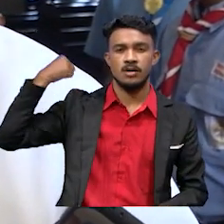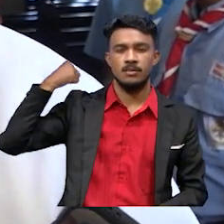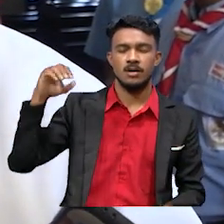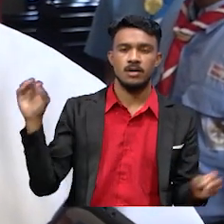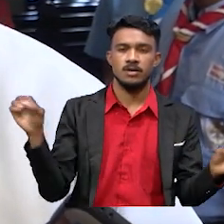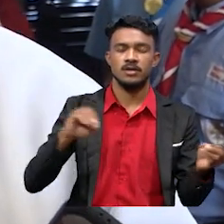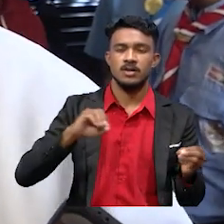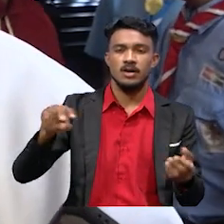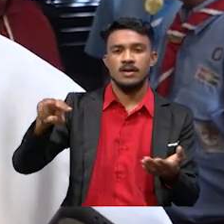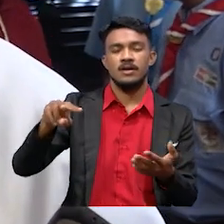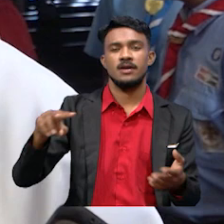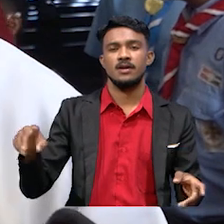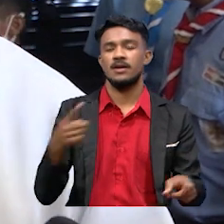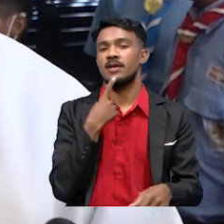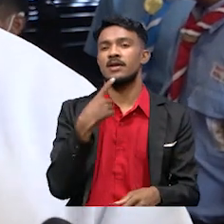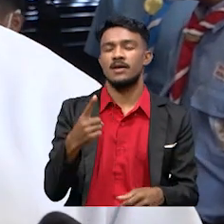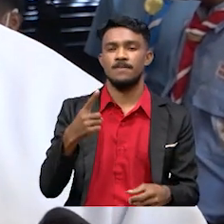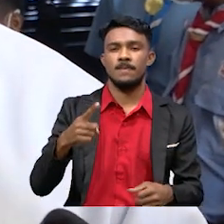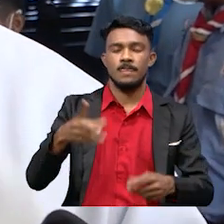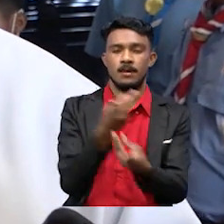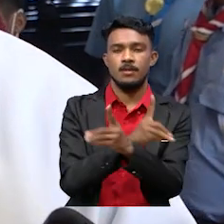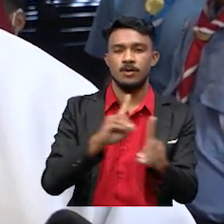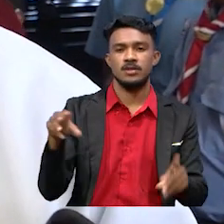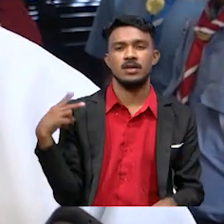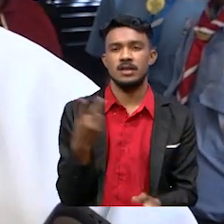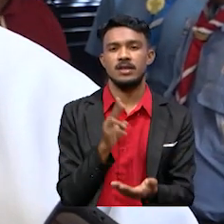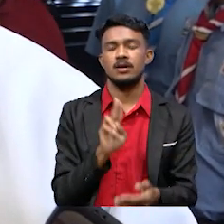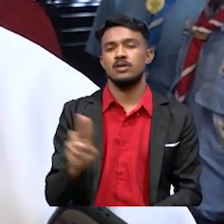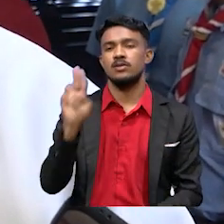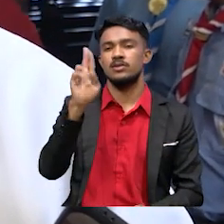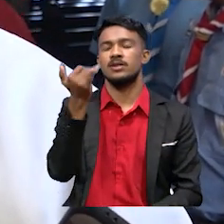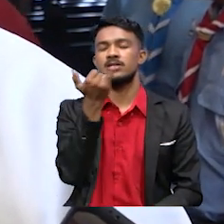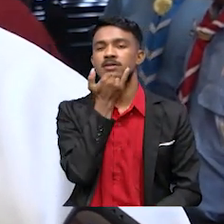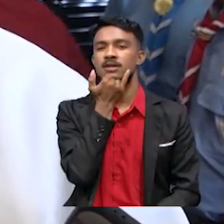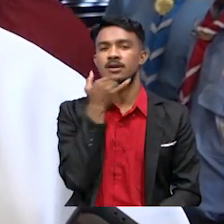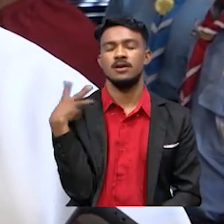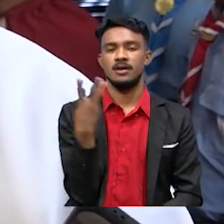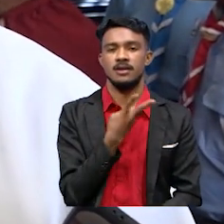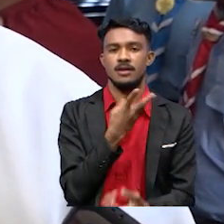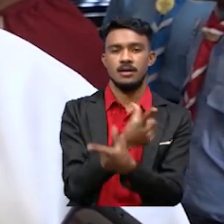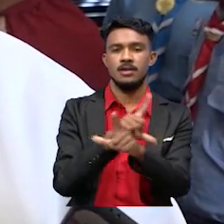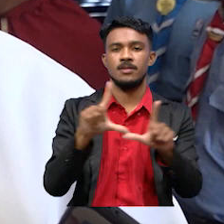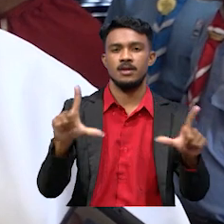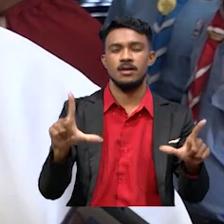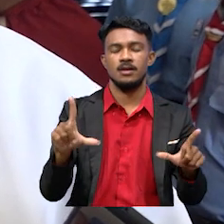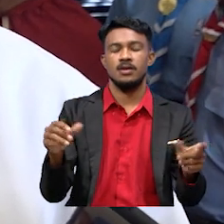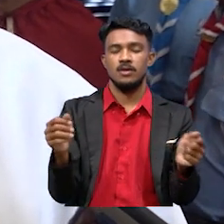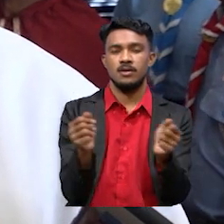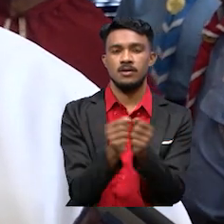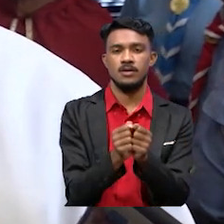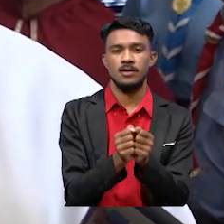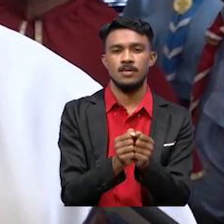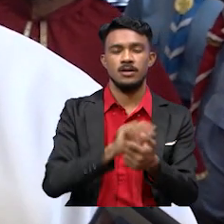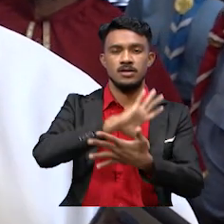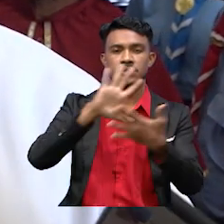festa democracia nia mas evol violência lá na kata ita ma usa sala itania liberdade ne hodi